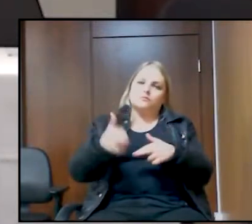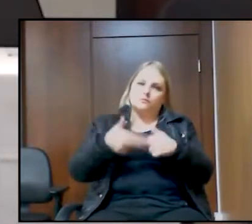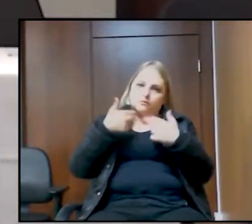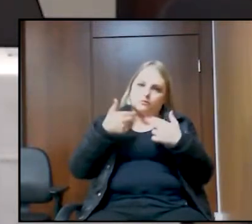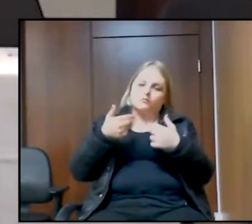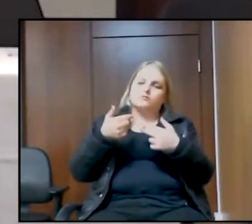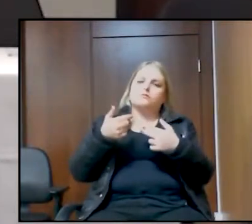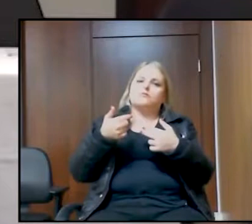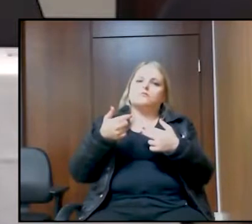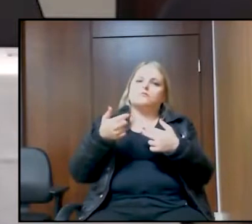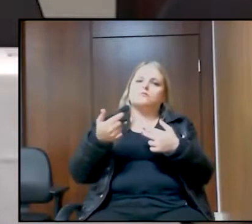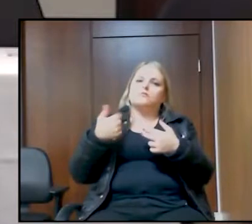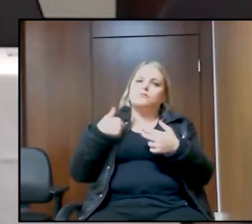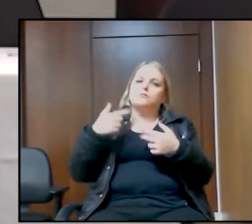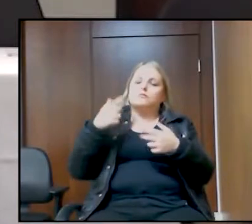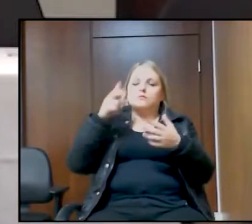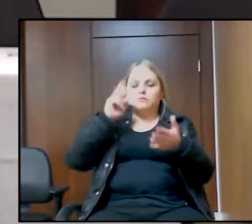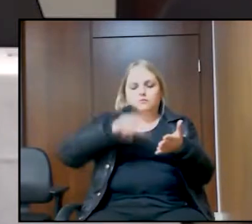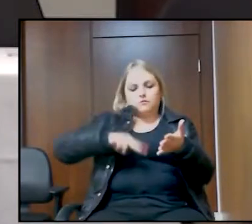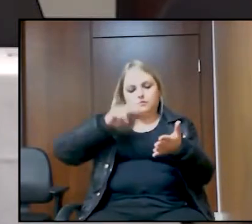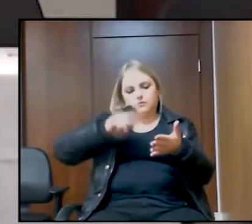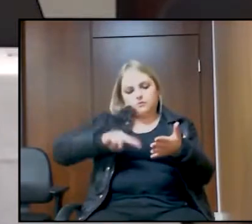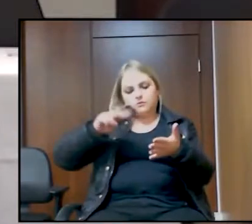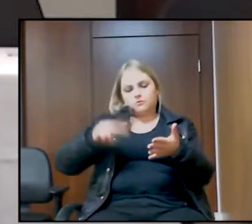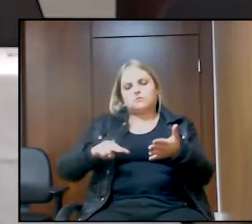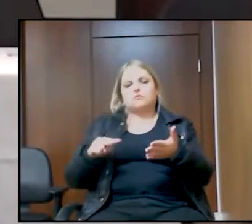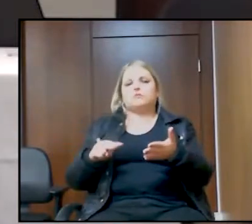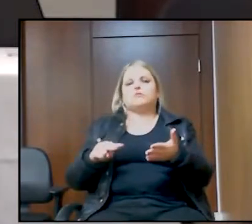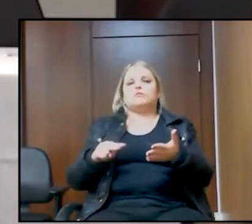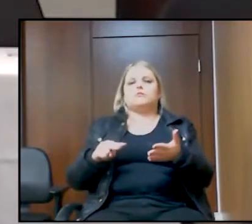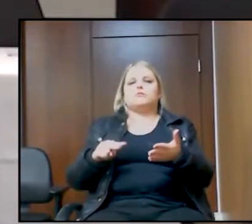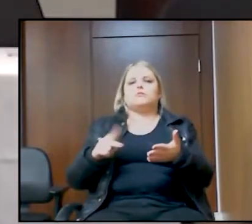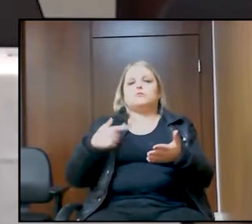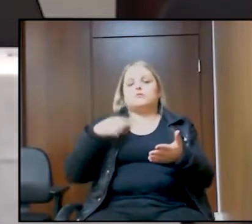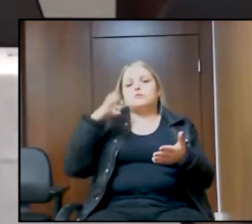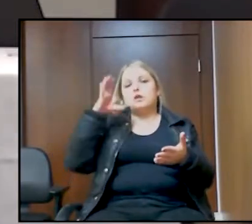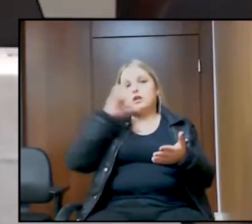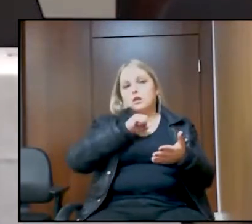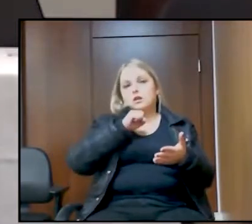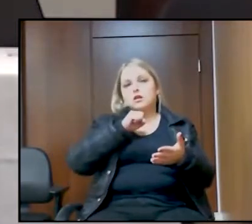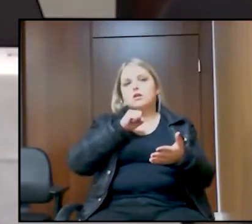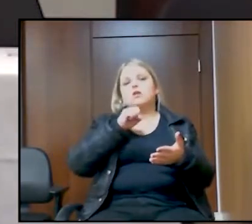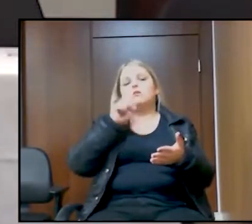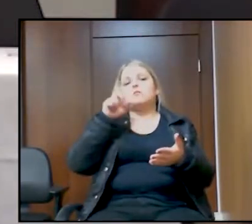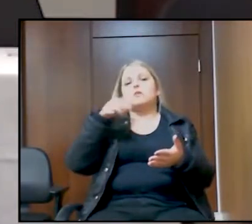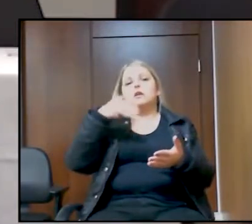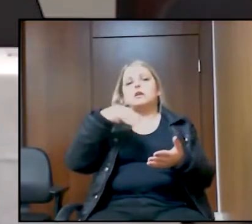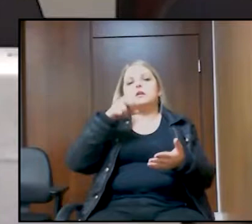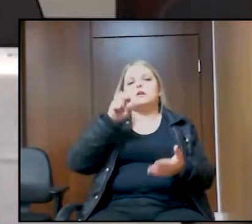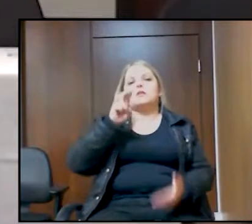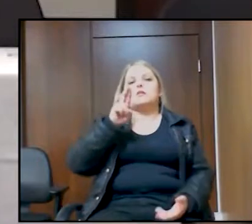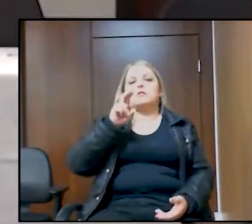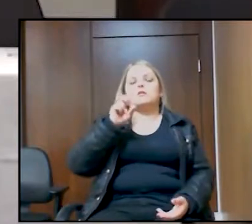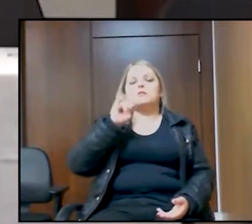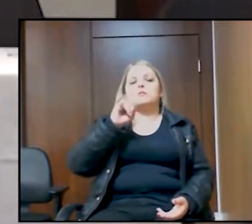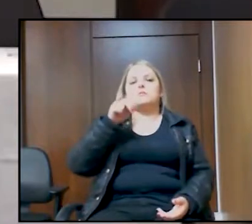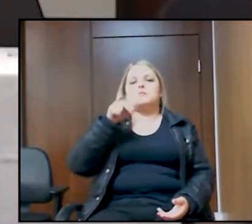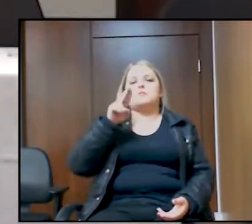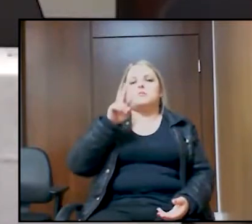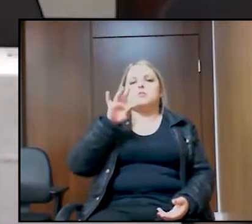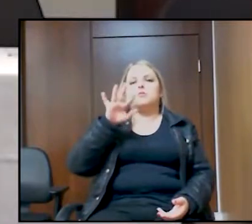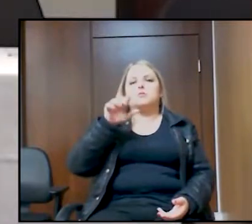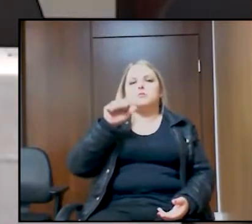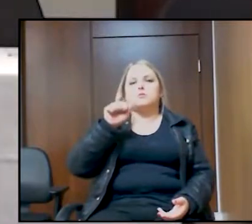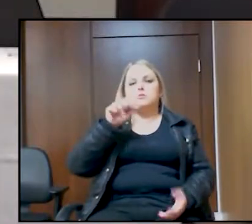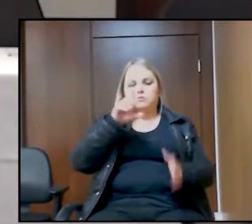essa leitura aqui rápida da minuta do decreto